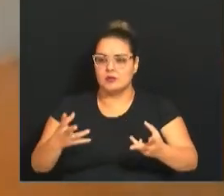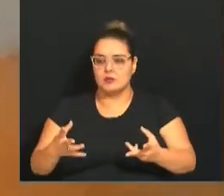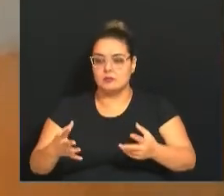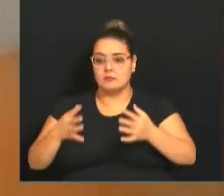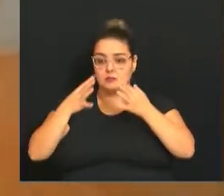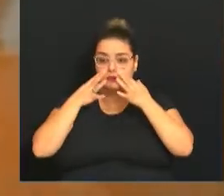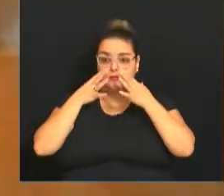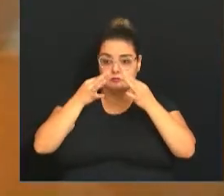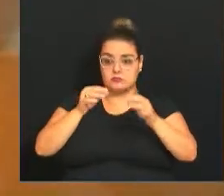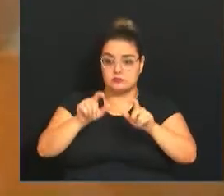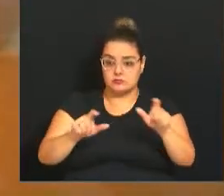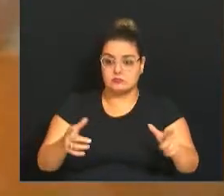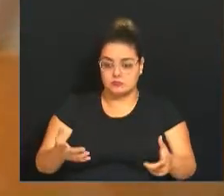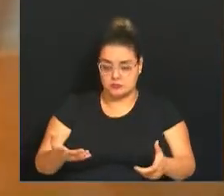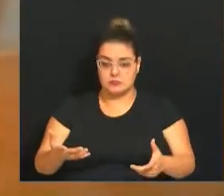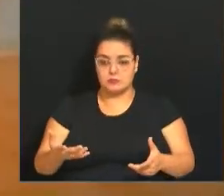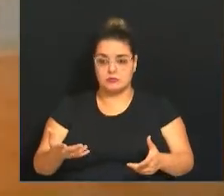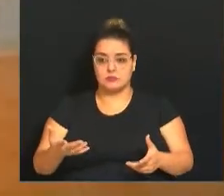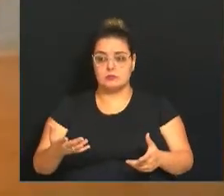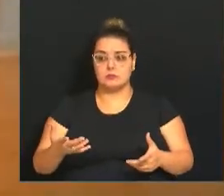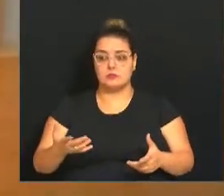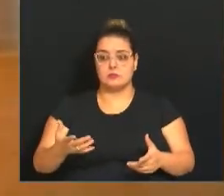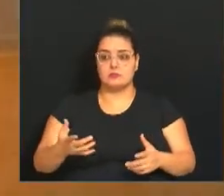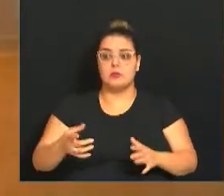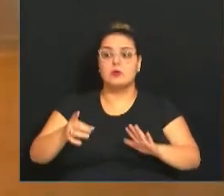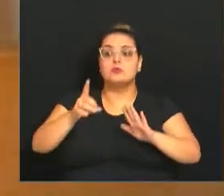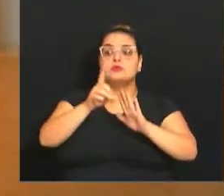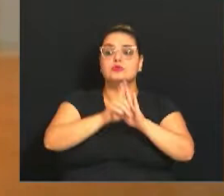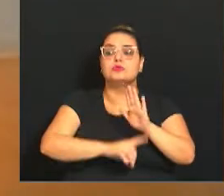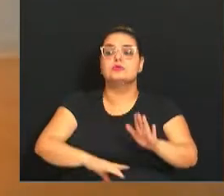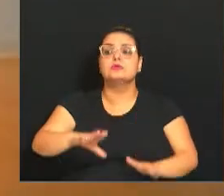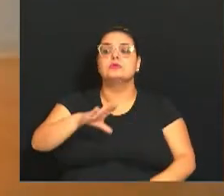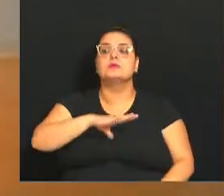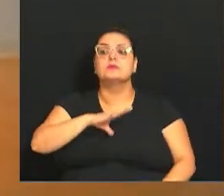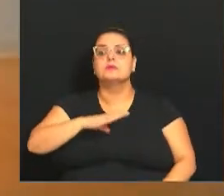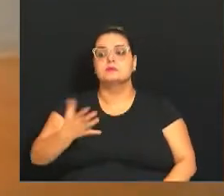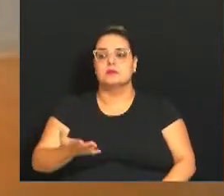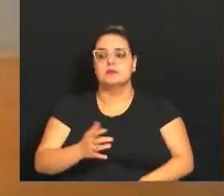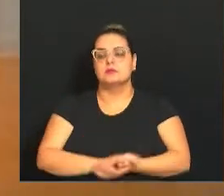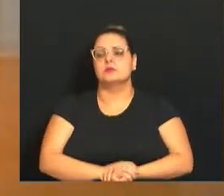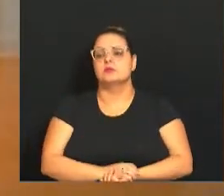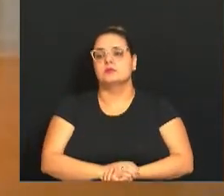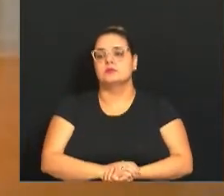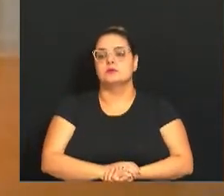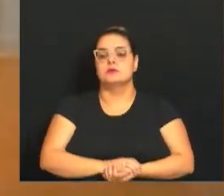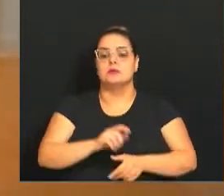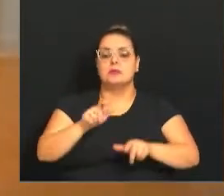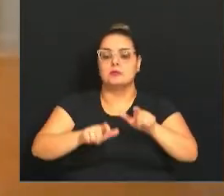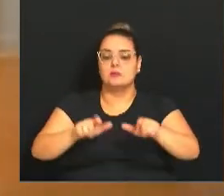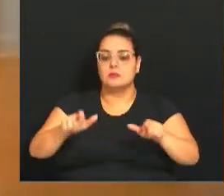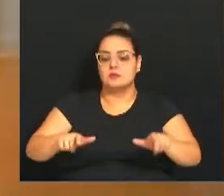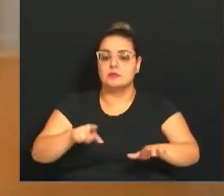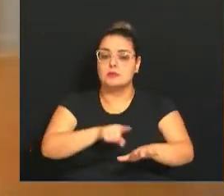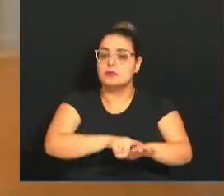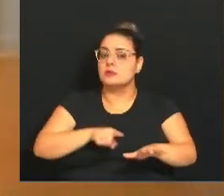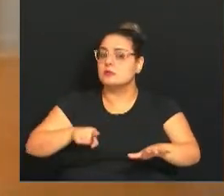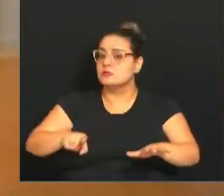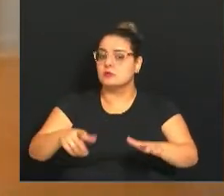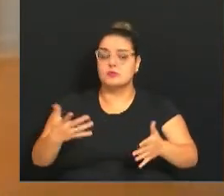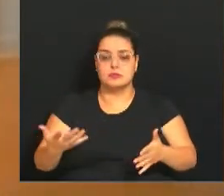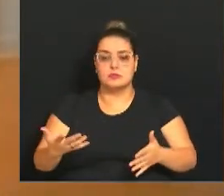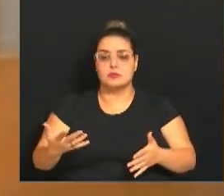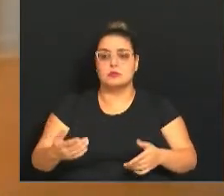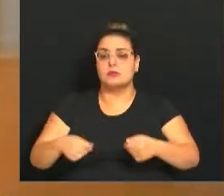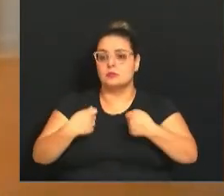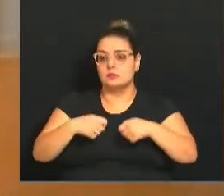pessoas para o direito à cidade, né? Algumas pessoas são excluídas da cidade e elas precisam morar,